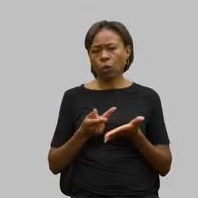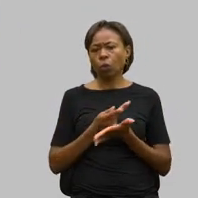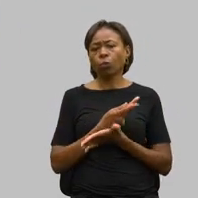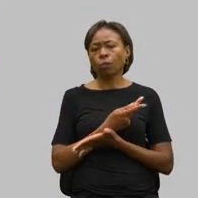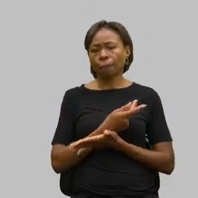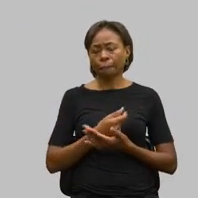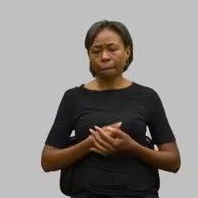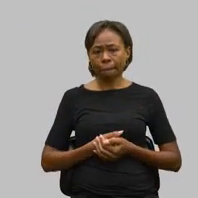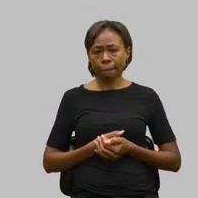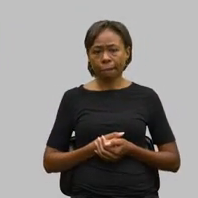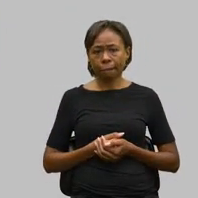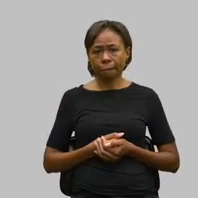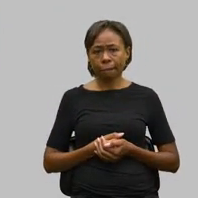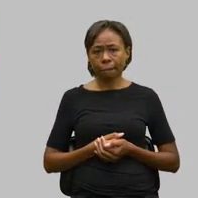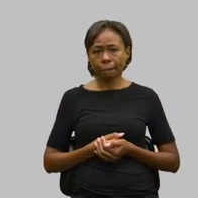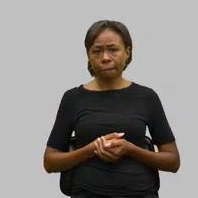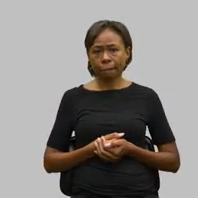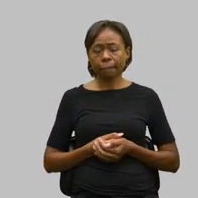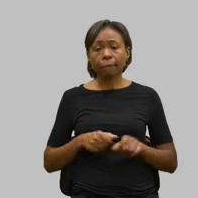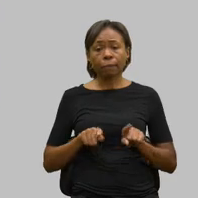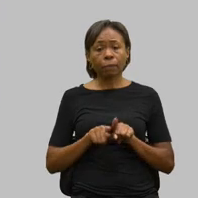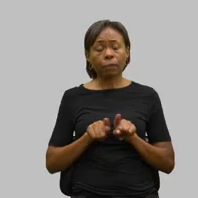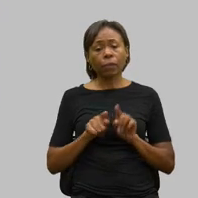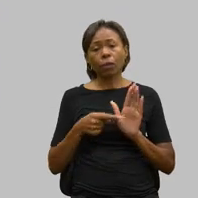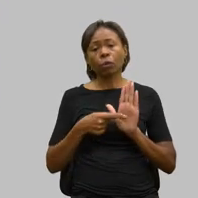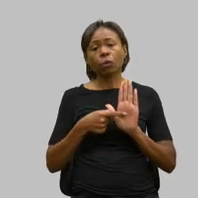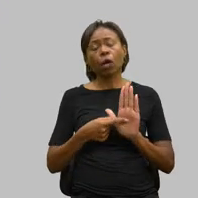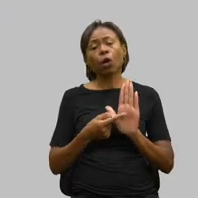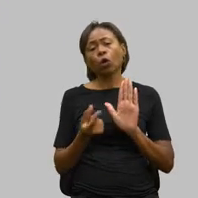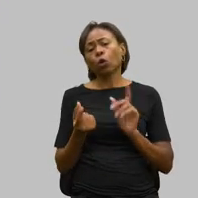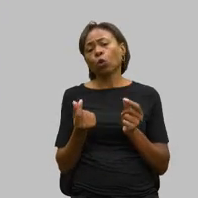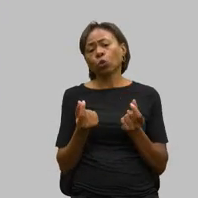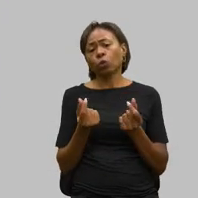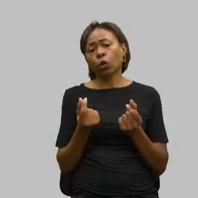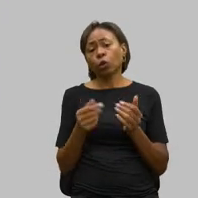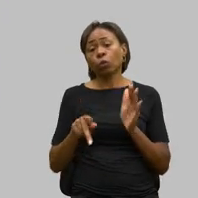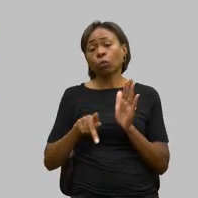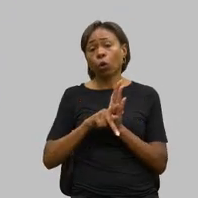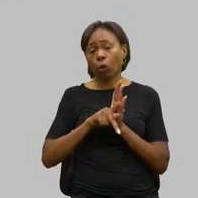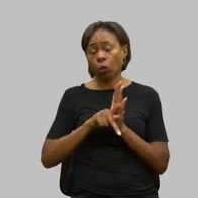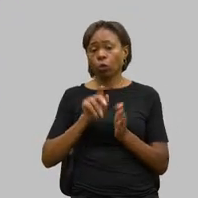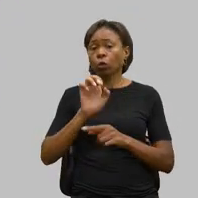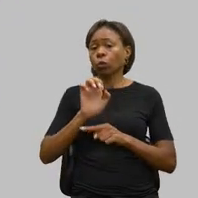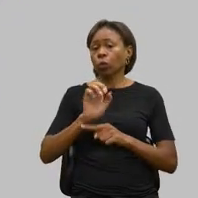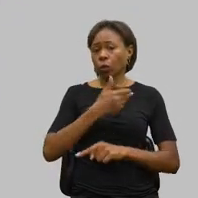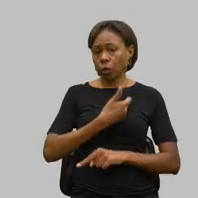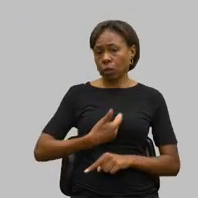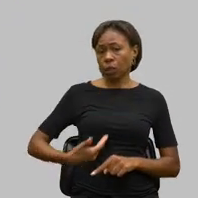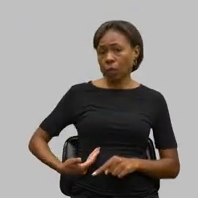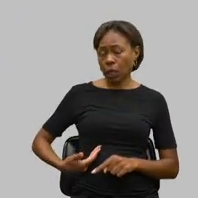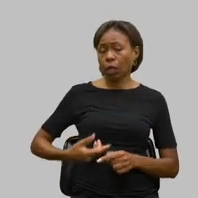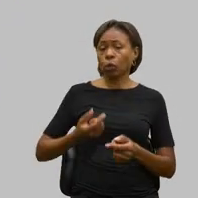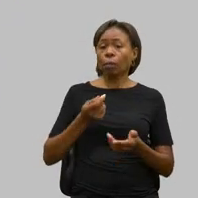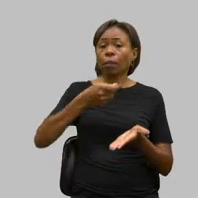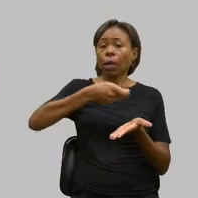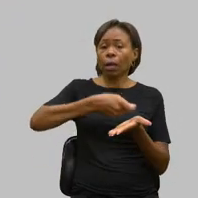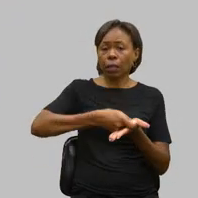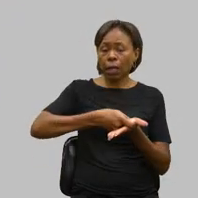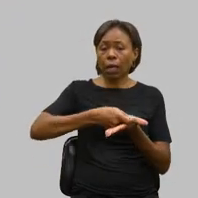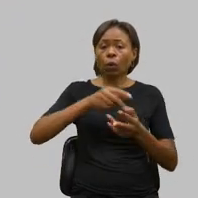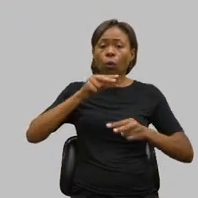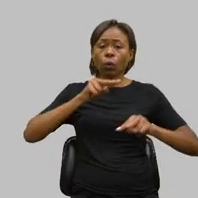E a especificação dos valores efetivamente aplicados pelo Estado no custeio dos exames diagnósticos de